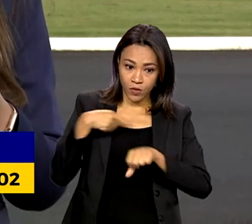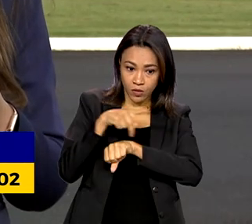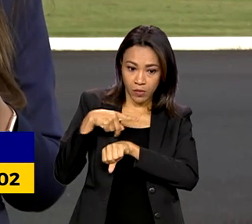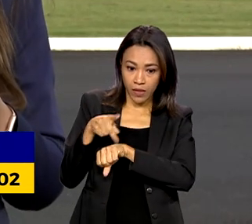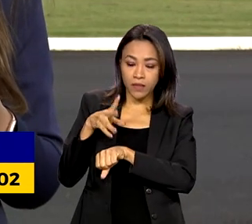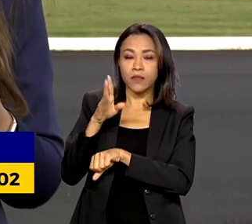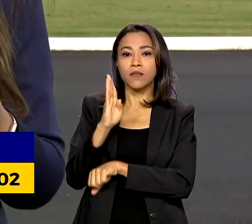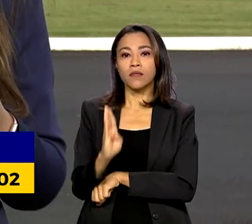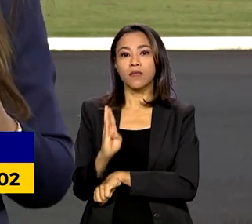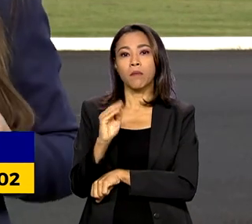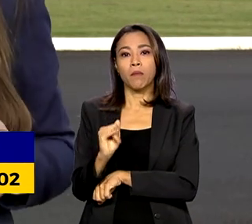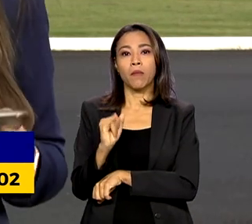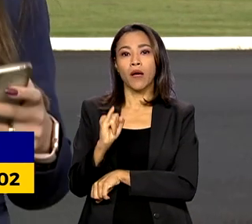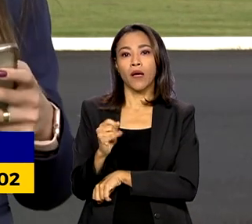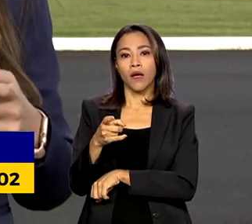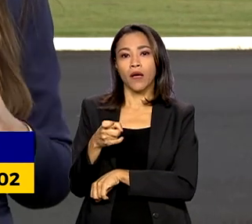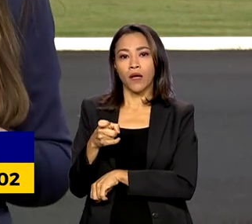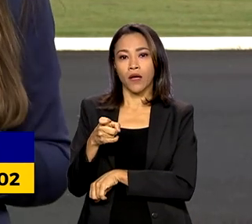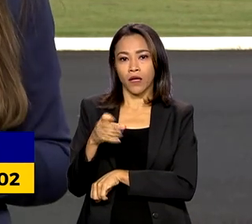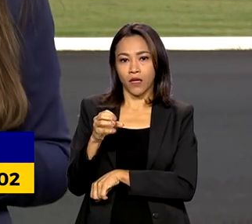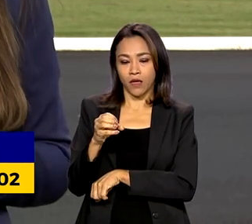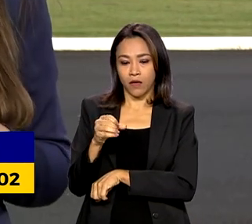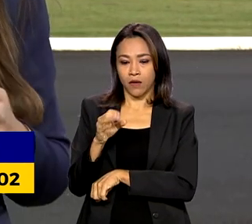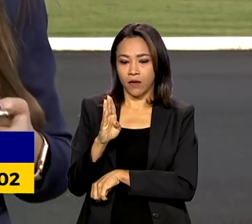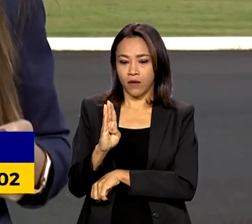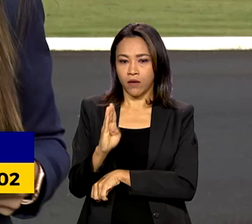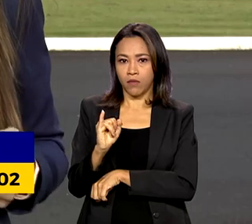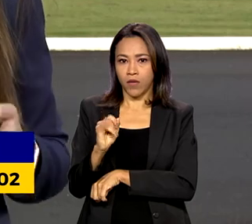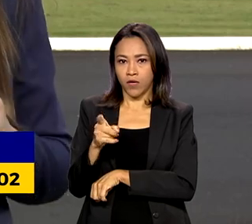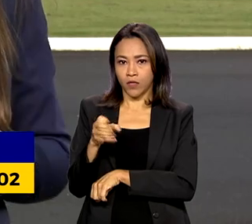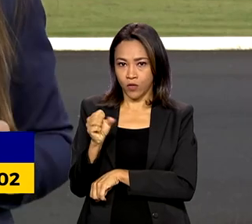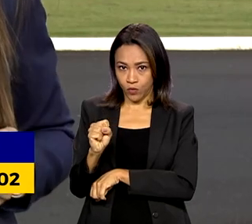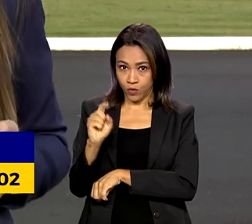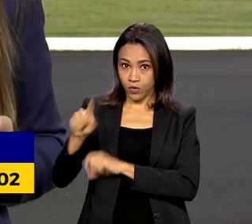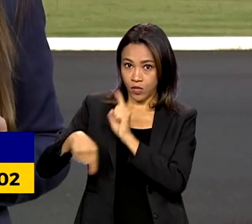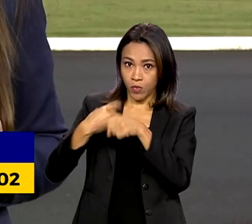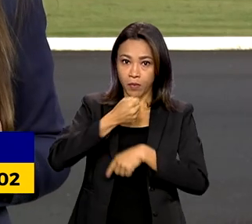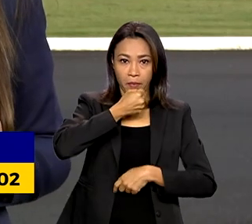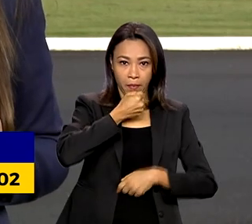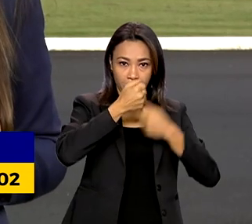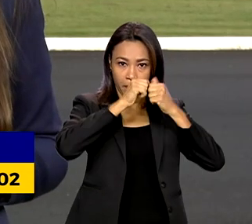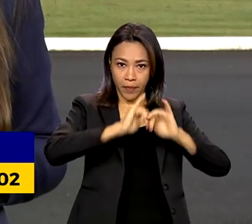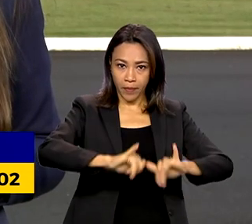Rutte. Às 6 da tarde, ele fará uma declaração à imprensa e, em seguida, oferece um